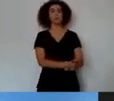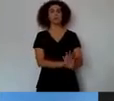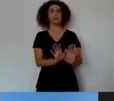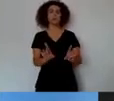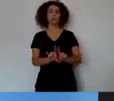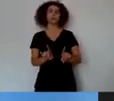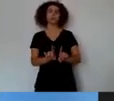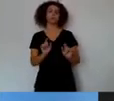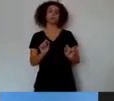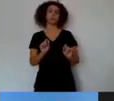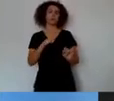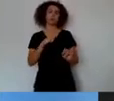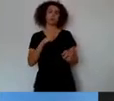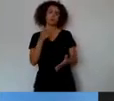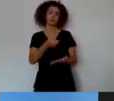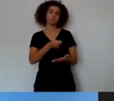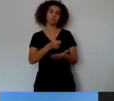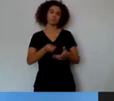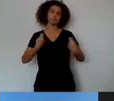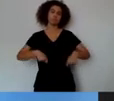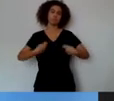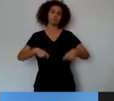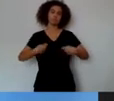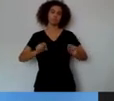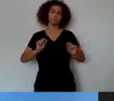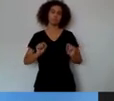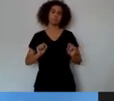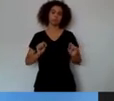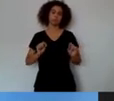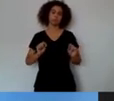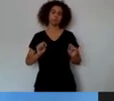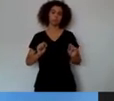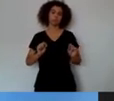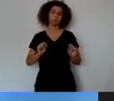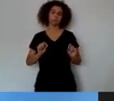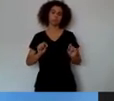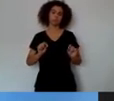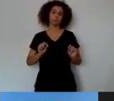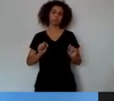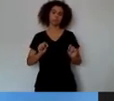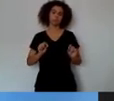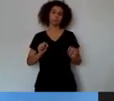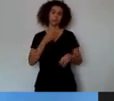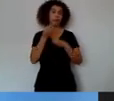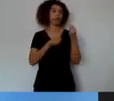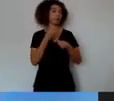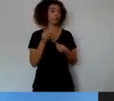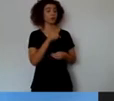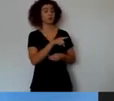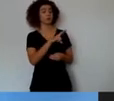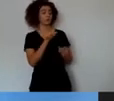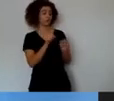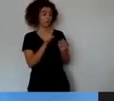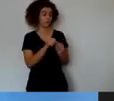uma cobrança, uma demanda no sentido de nos eduquem, nos digam o que é a branquitude, nos digam como nós devemos mudar, nos digam como nós devemos rever